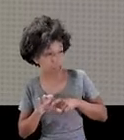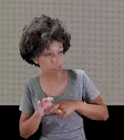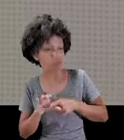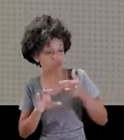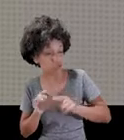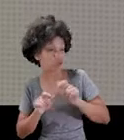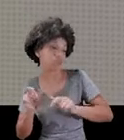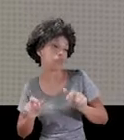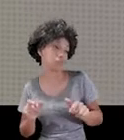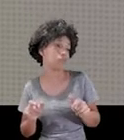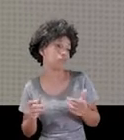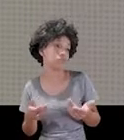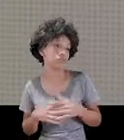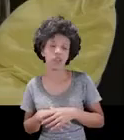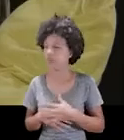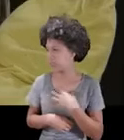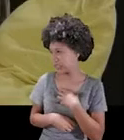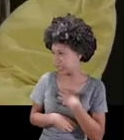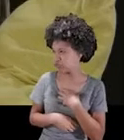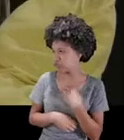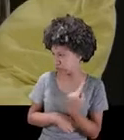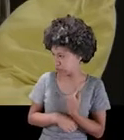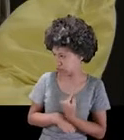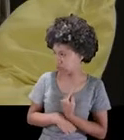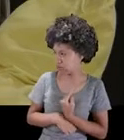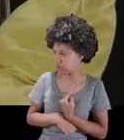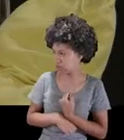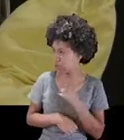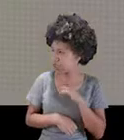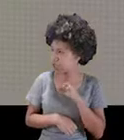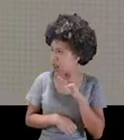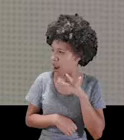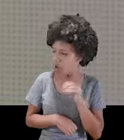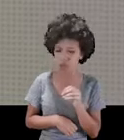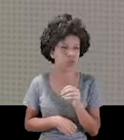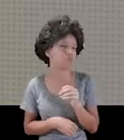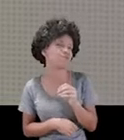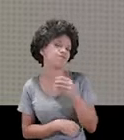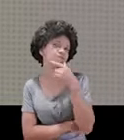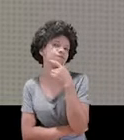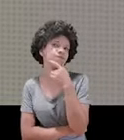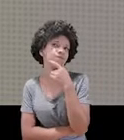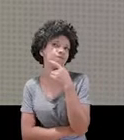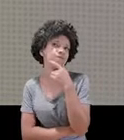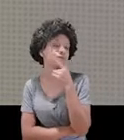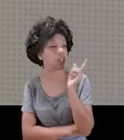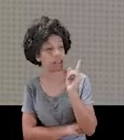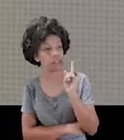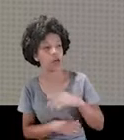pouco dependendo dos outros entendeu e sentimos isolados a minha que isso não eu acho